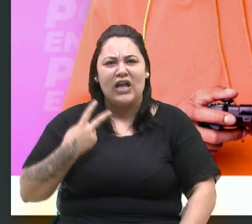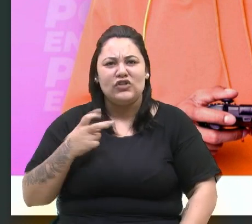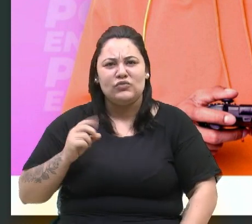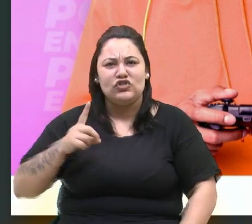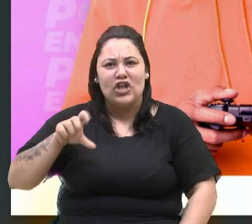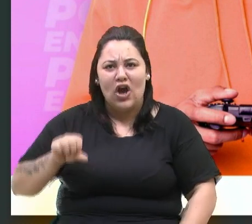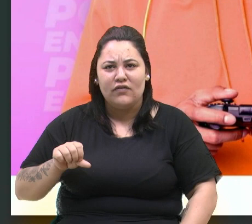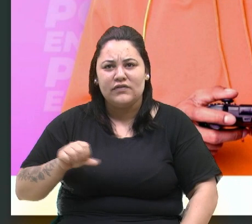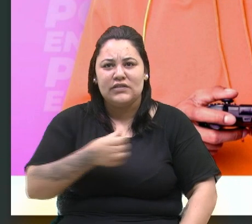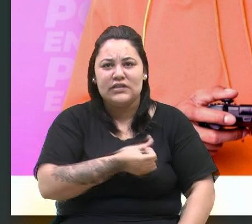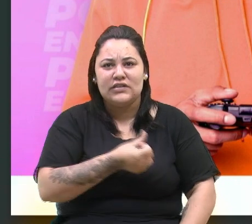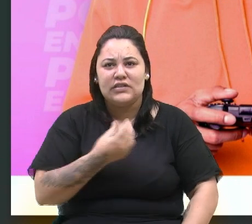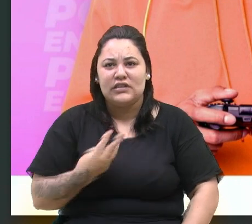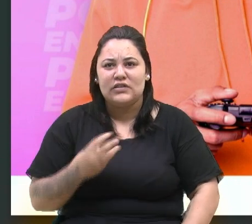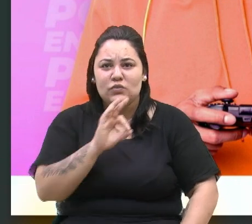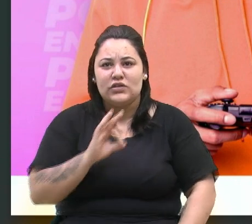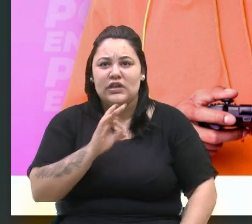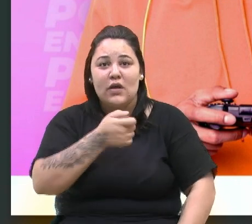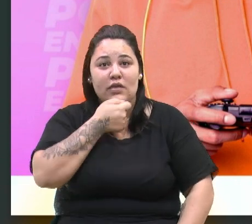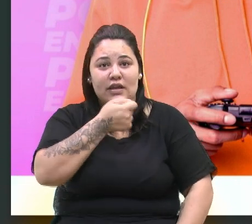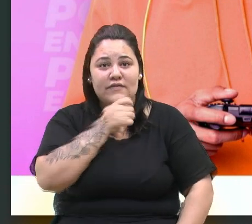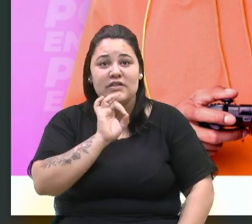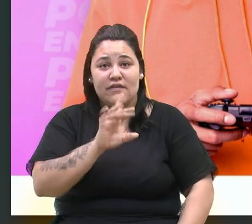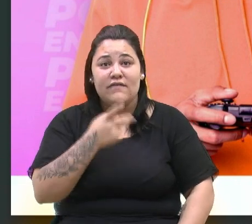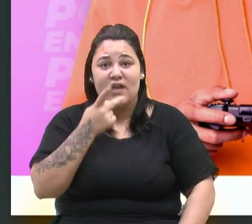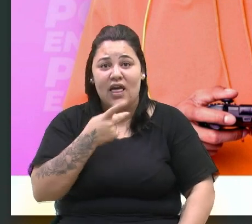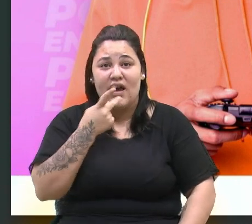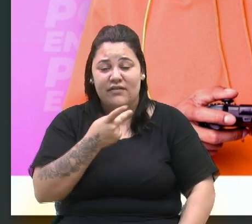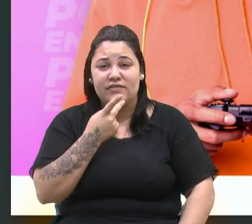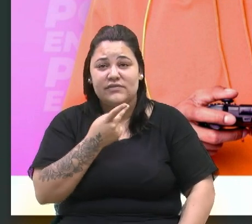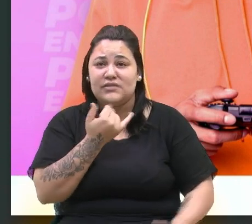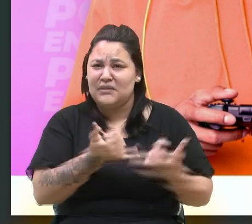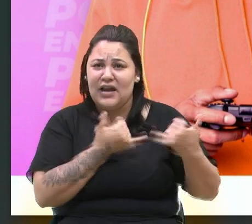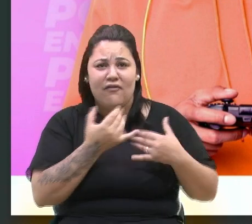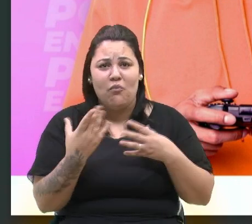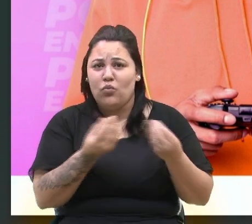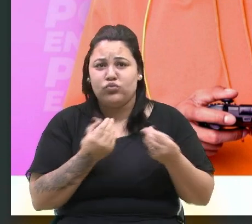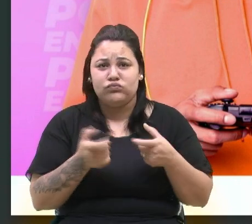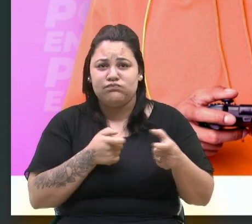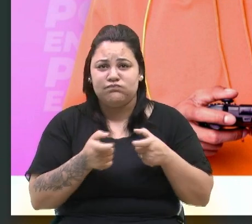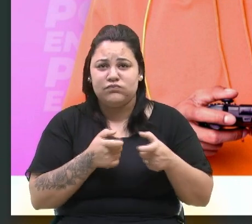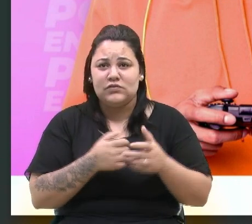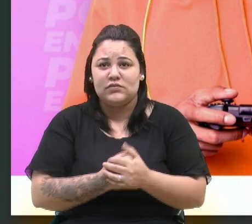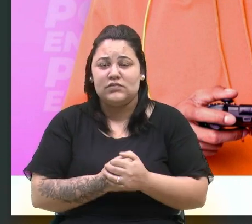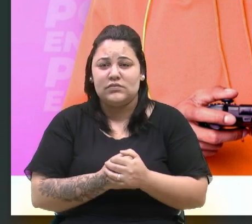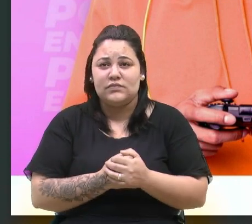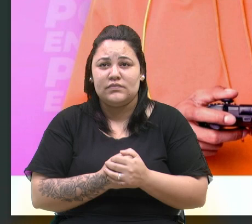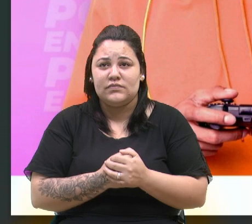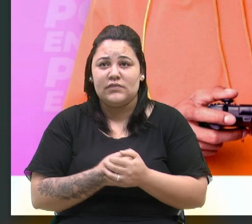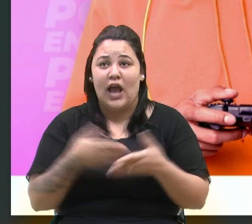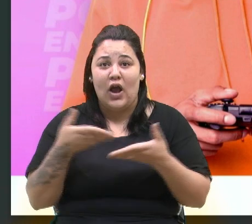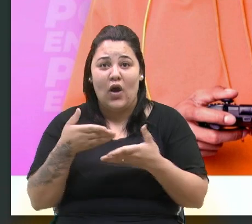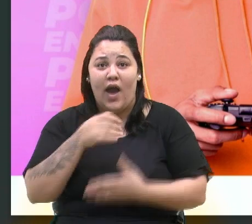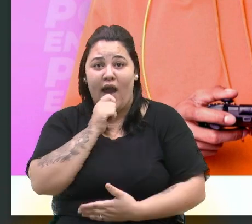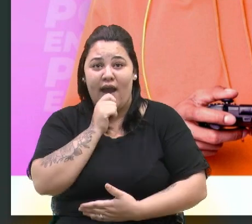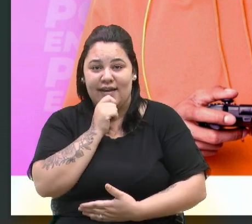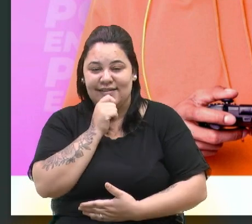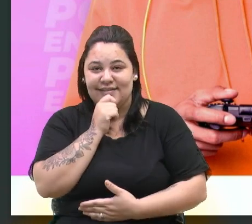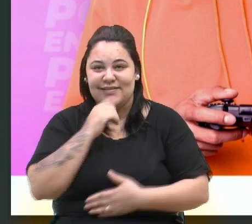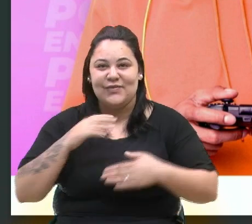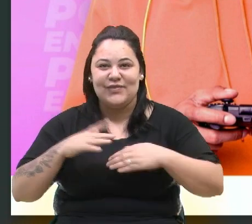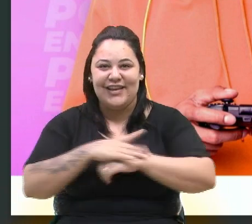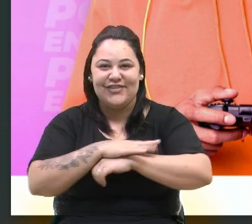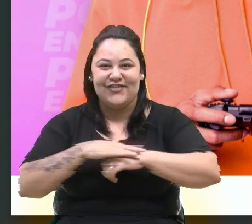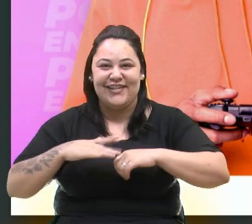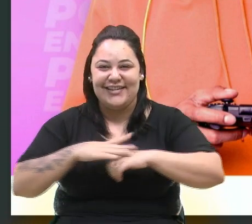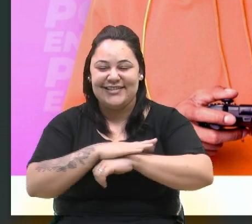dos entrevistados que destacavam gamers como forma de entretenimento. 82%. Nós estamos ainda na fase do Netflix, né,